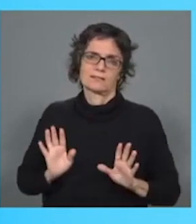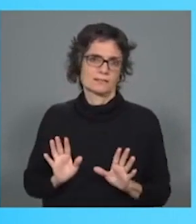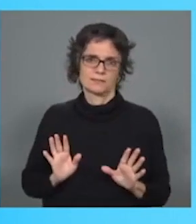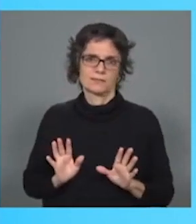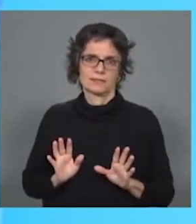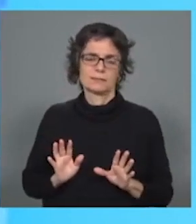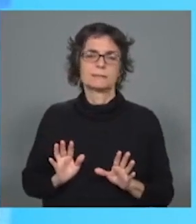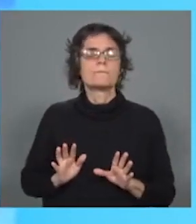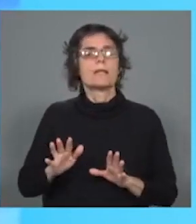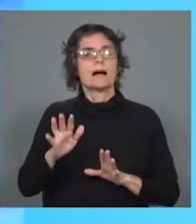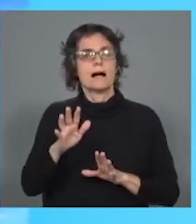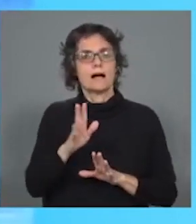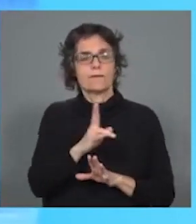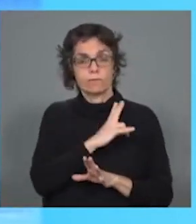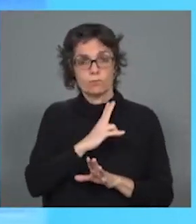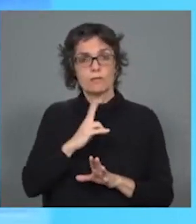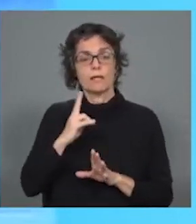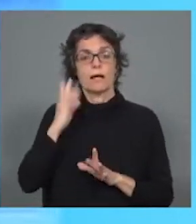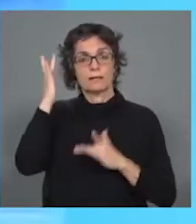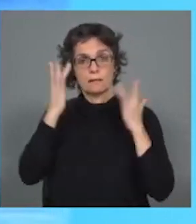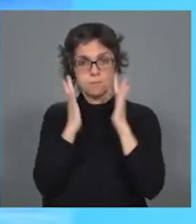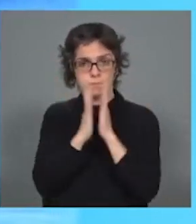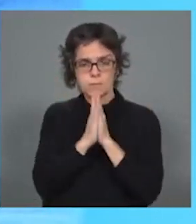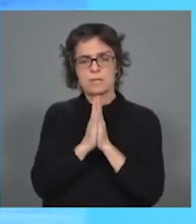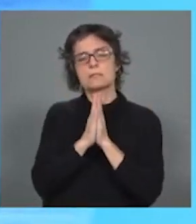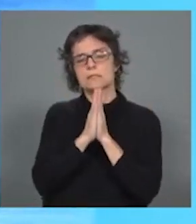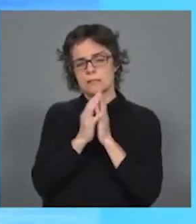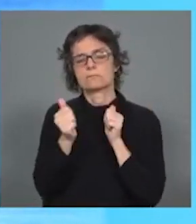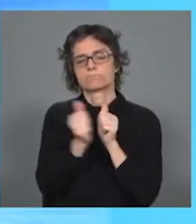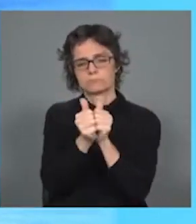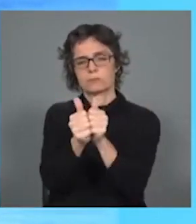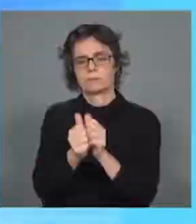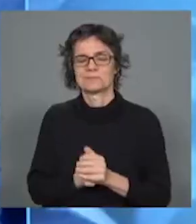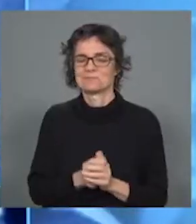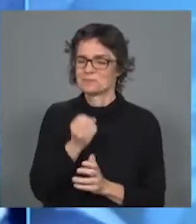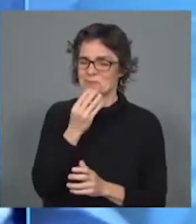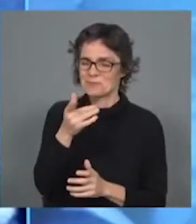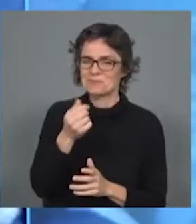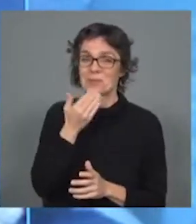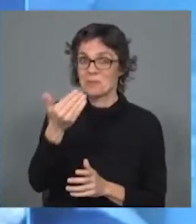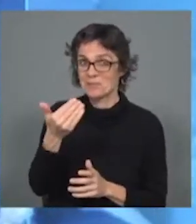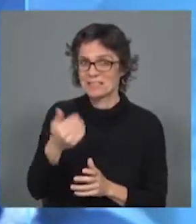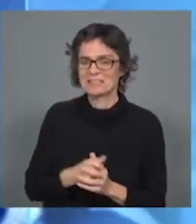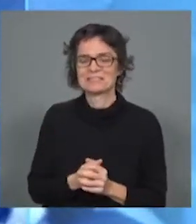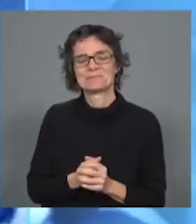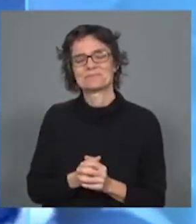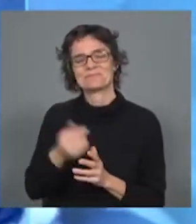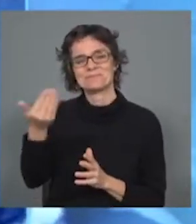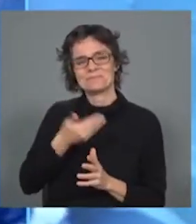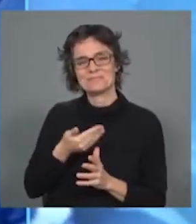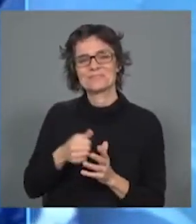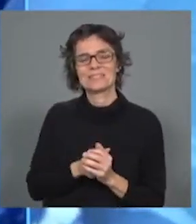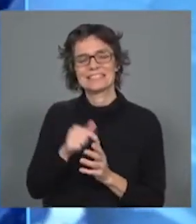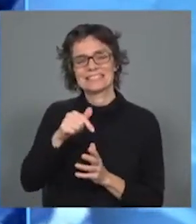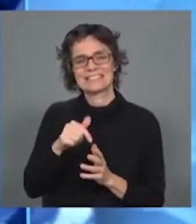de Teologia merecia e devia ter uma cátedra. E agora tem. Irmã Luísa, muito obrigado pela sua presença hoje aqui e vamos continuar